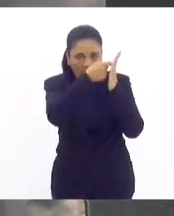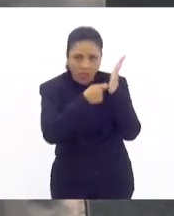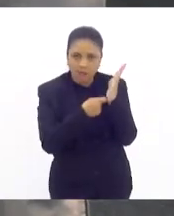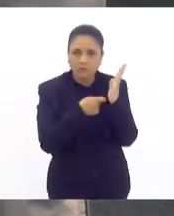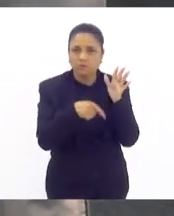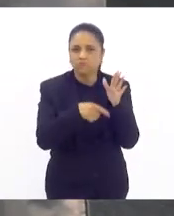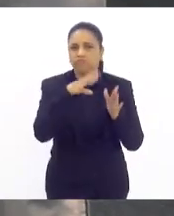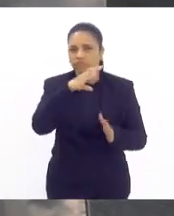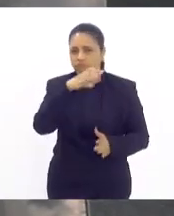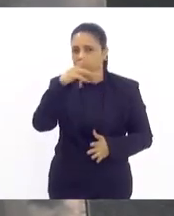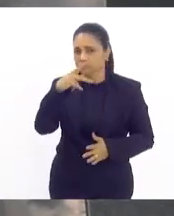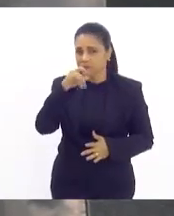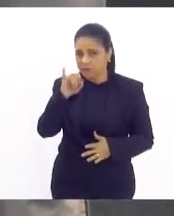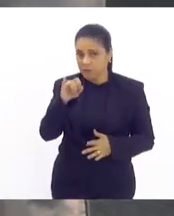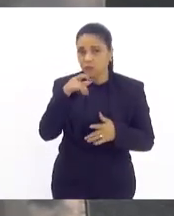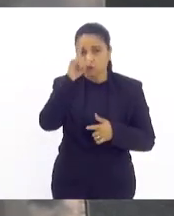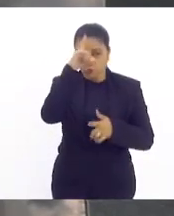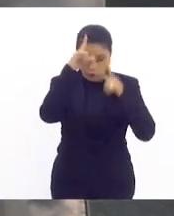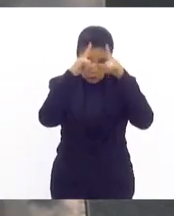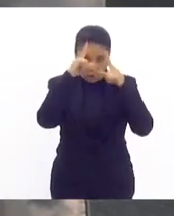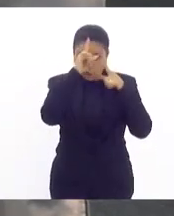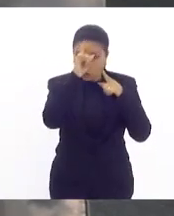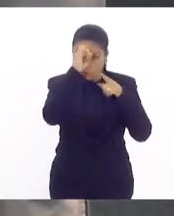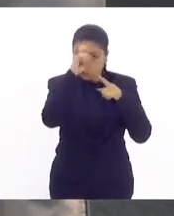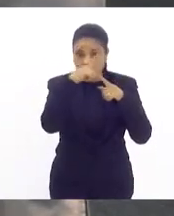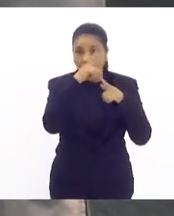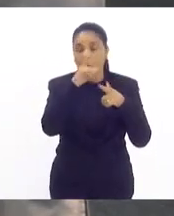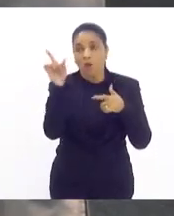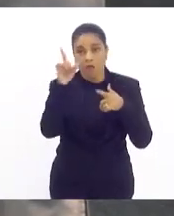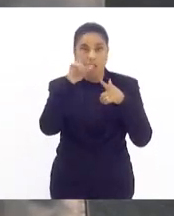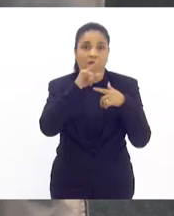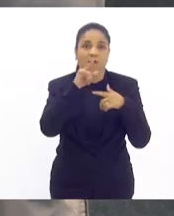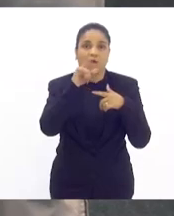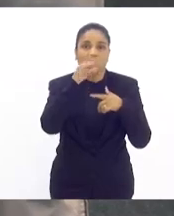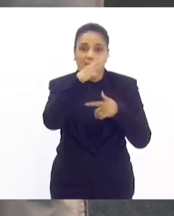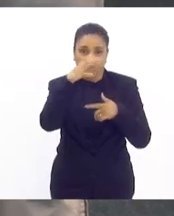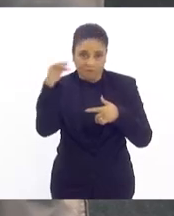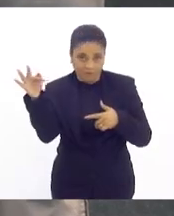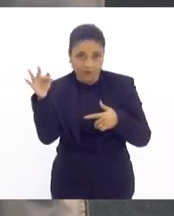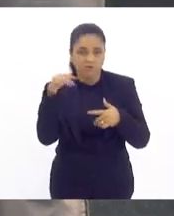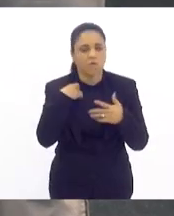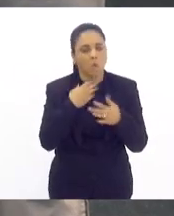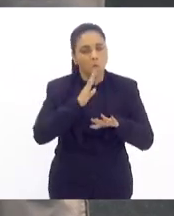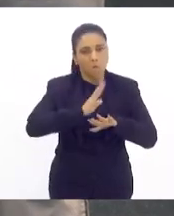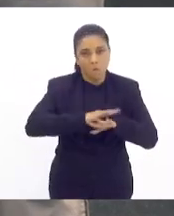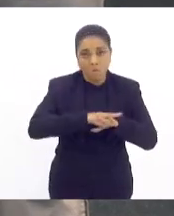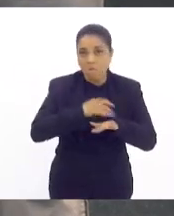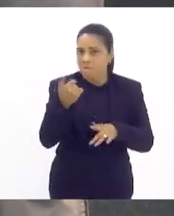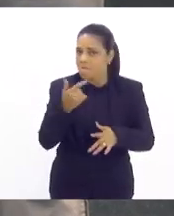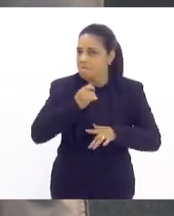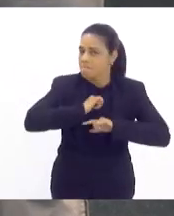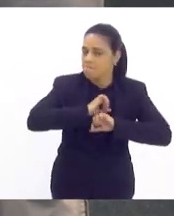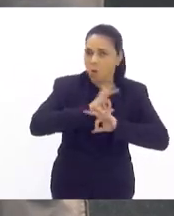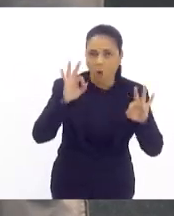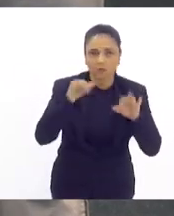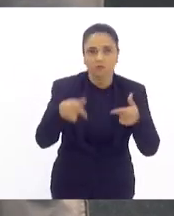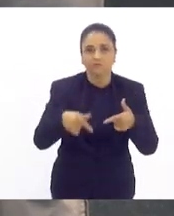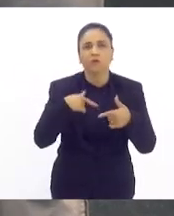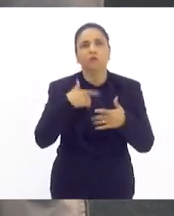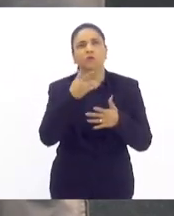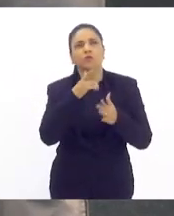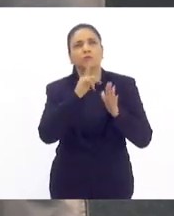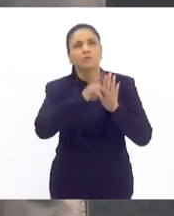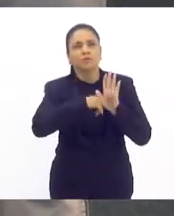da CPI do Hospital da Mulher de Cabo Frio fez em boa hora né a gente pensar que esse é um projeto de lei de 2015